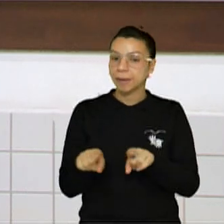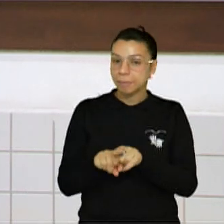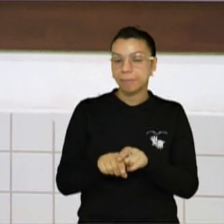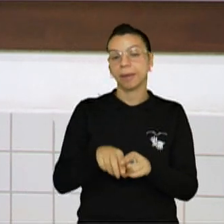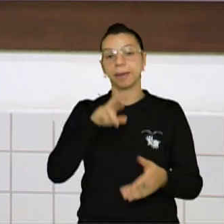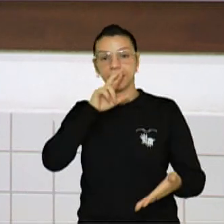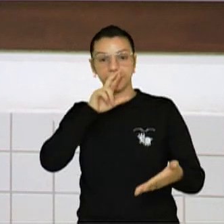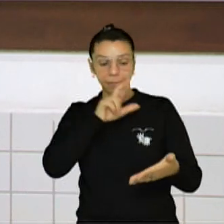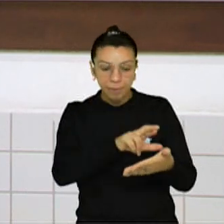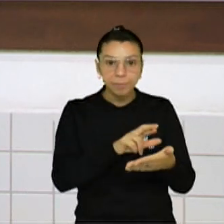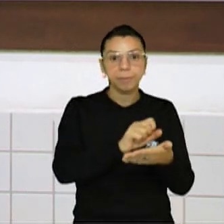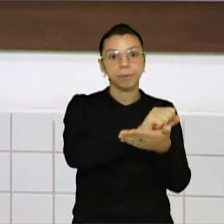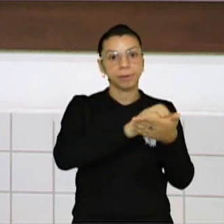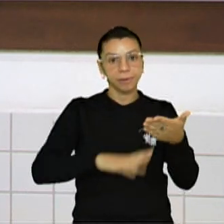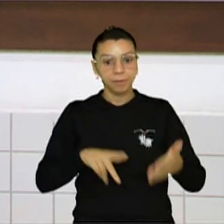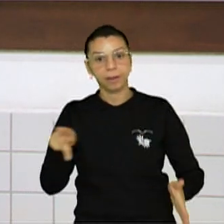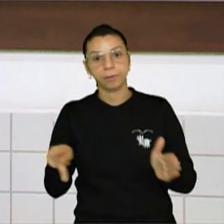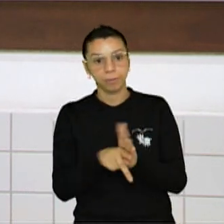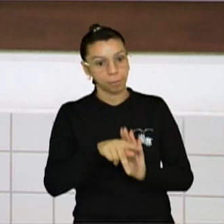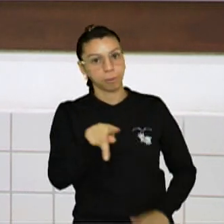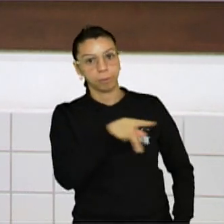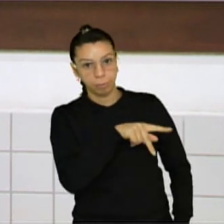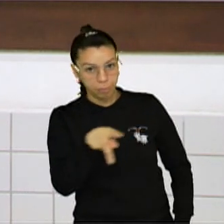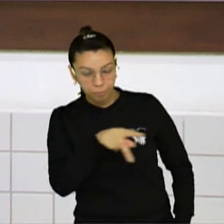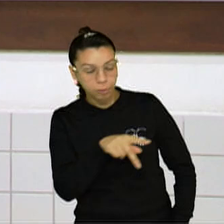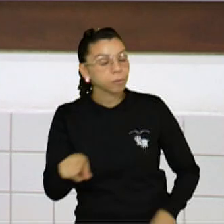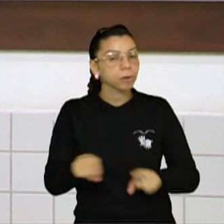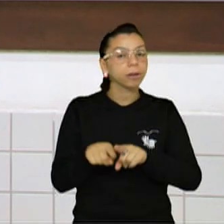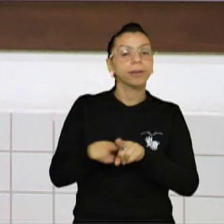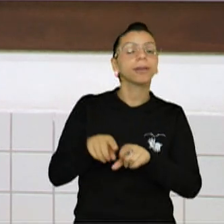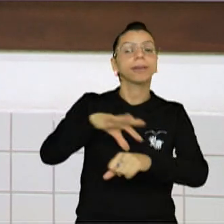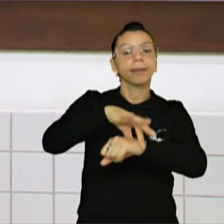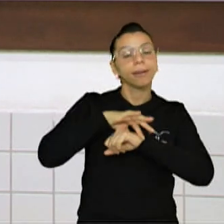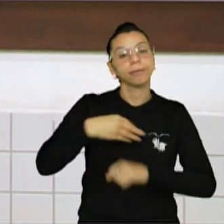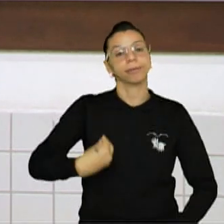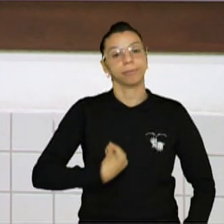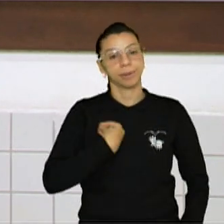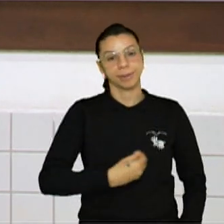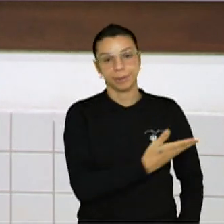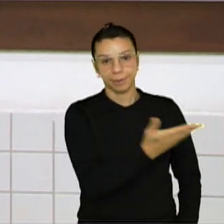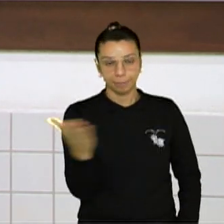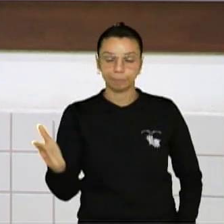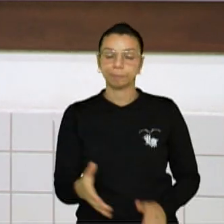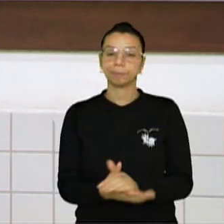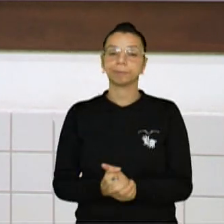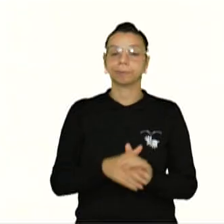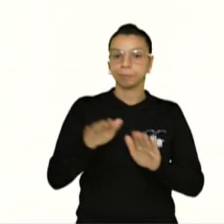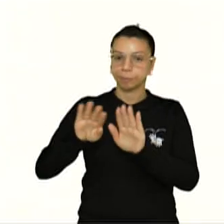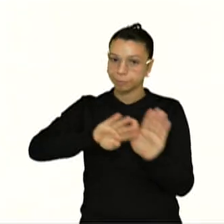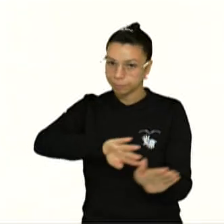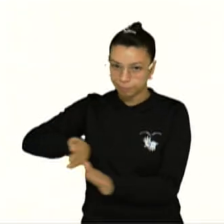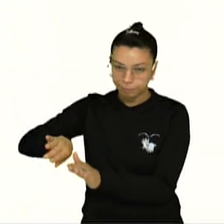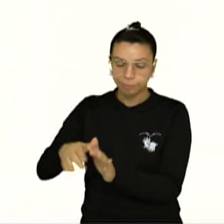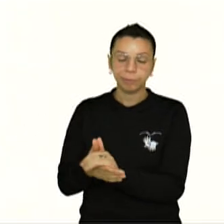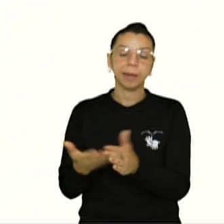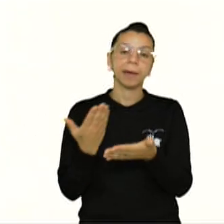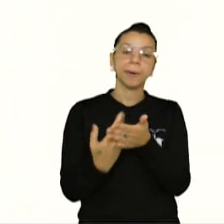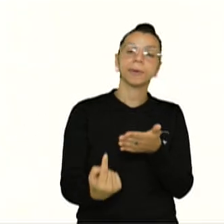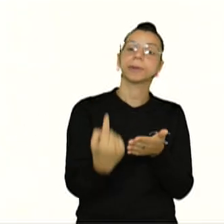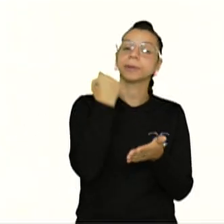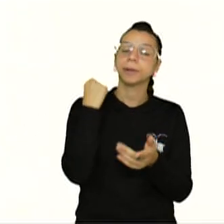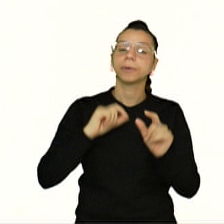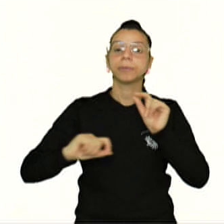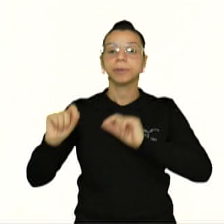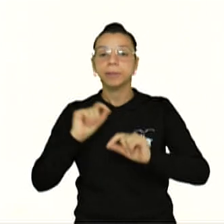professor e automaticamente vai contar a sua presença. Gente, na aula anterior, a gente trabalhou com determinante